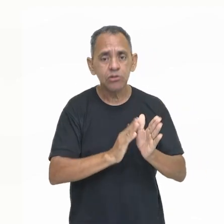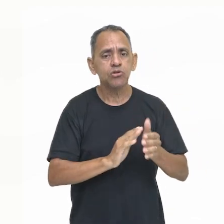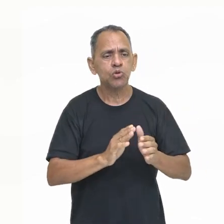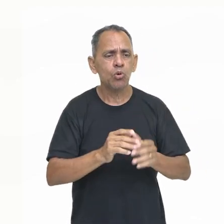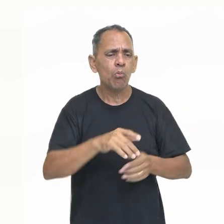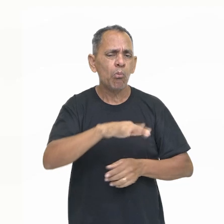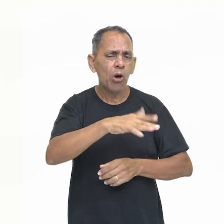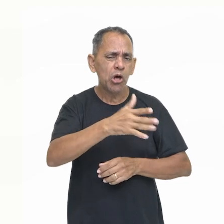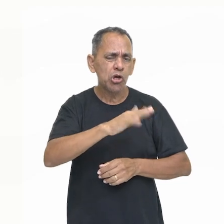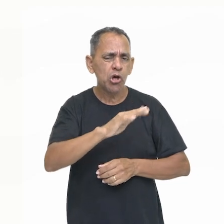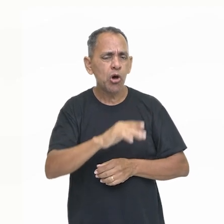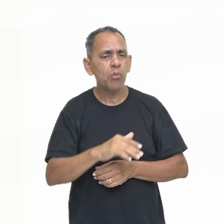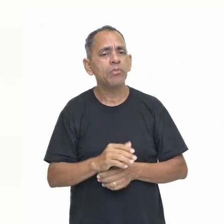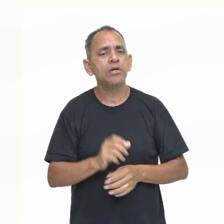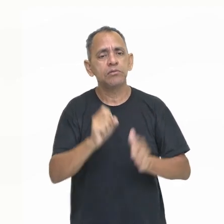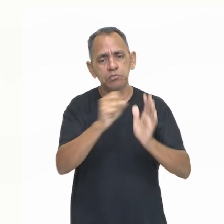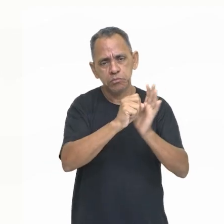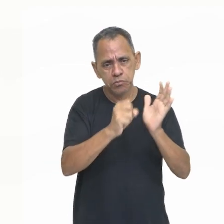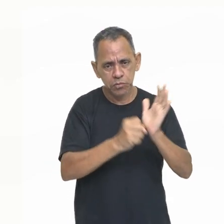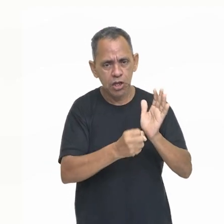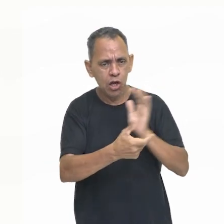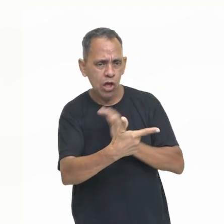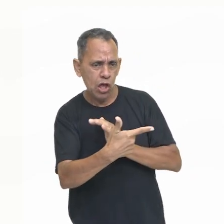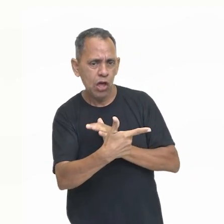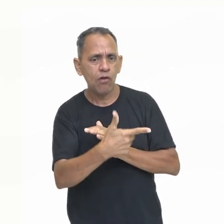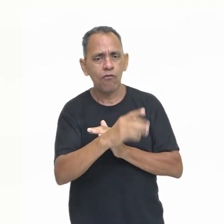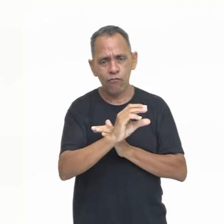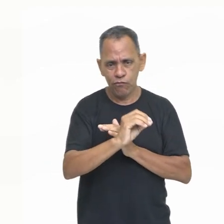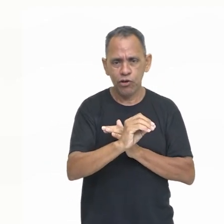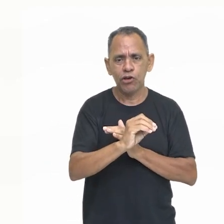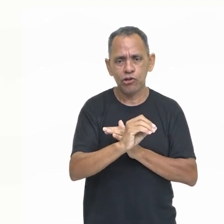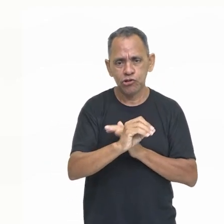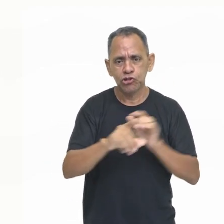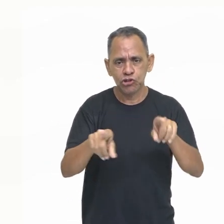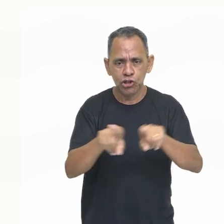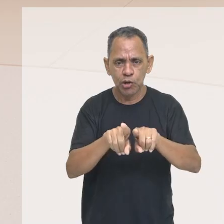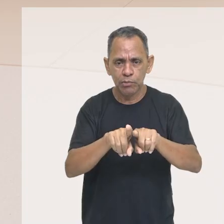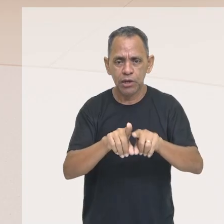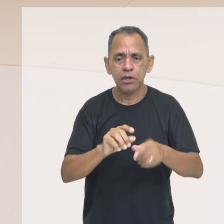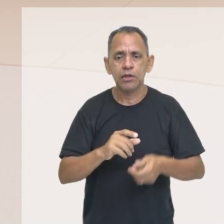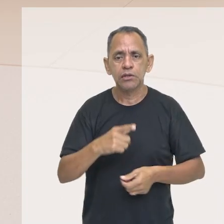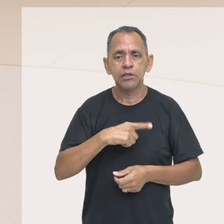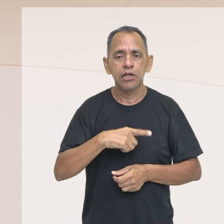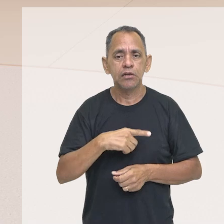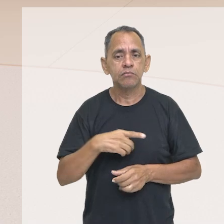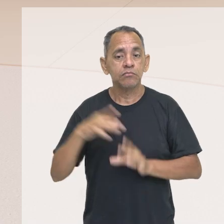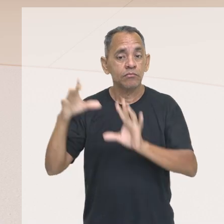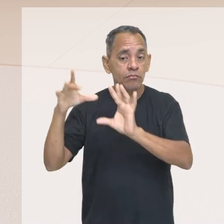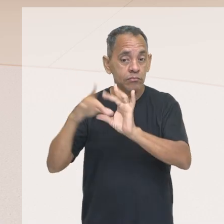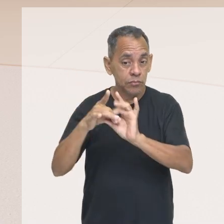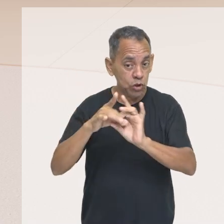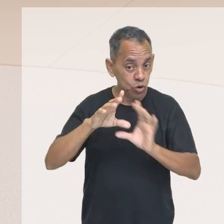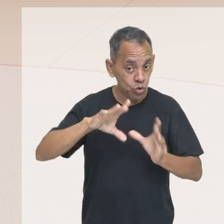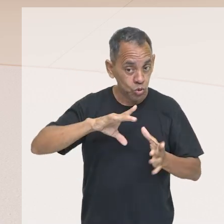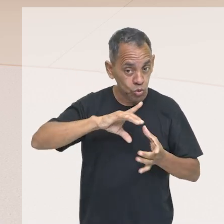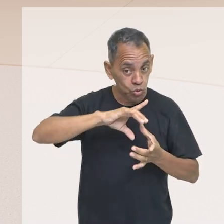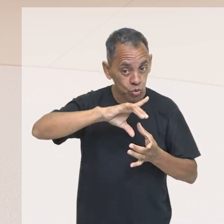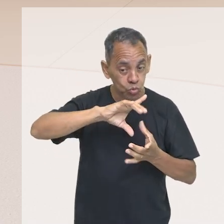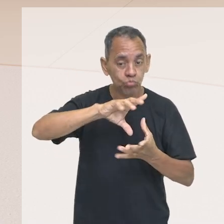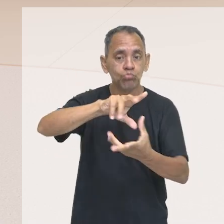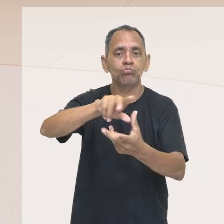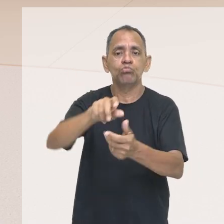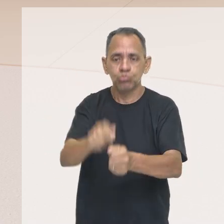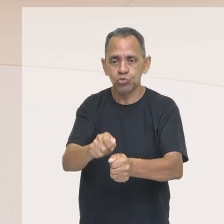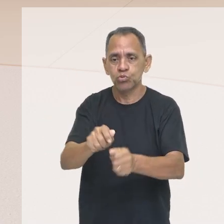século XX, na qual, né, você tem o contexto mundial, justamente essa nova